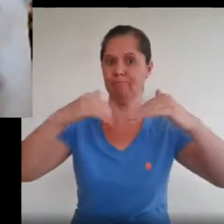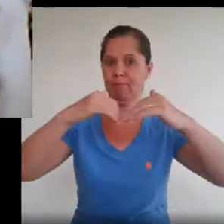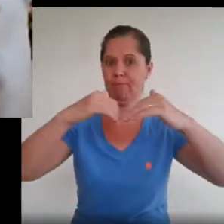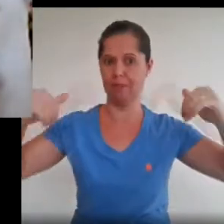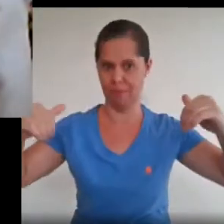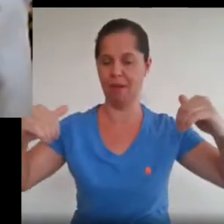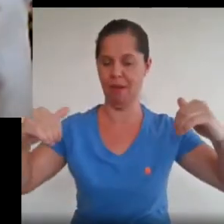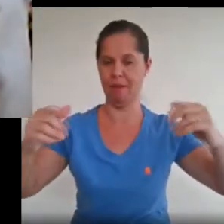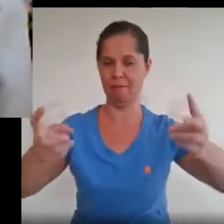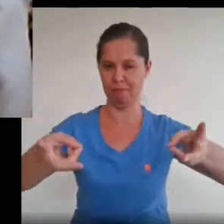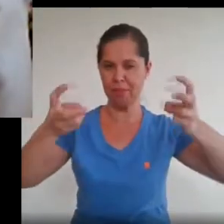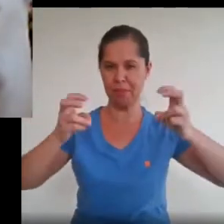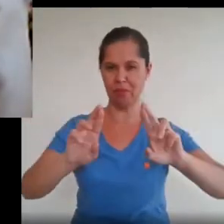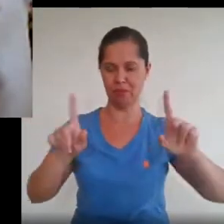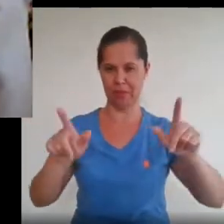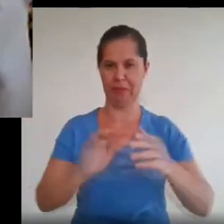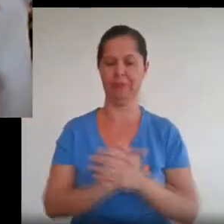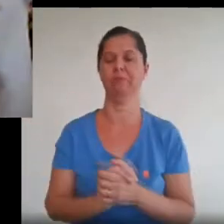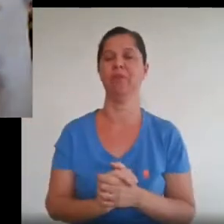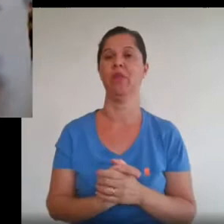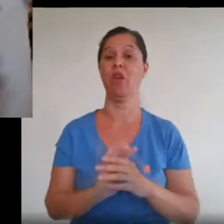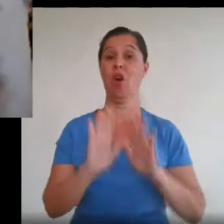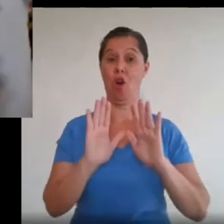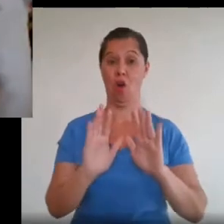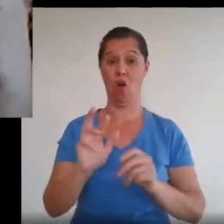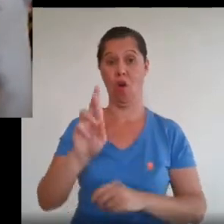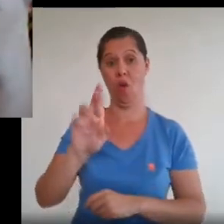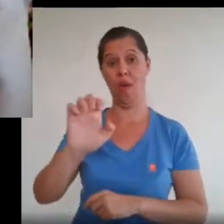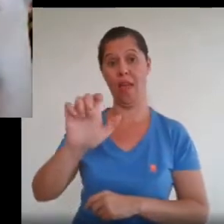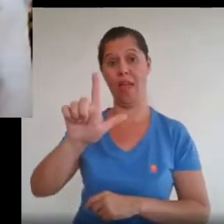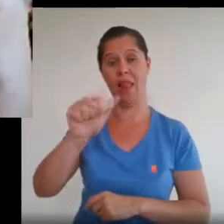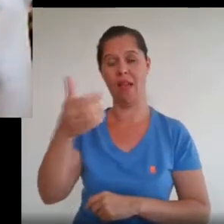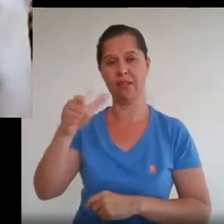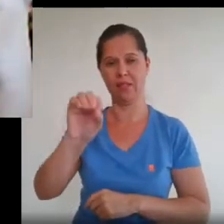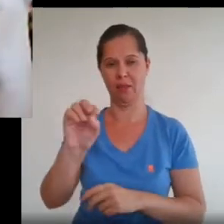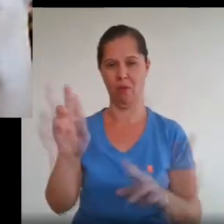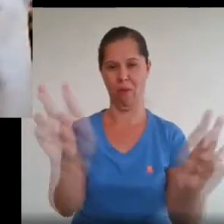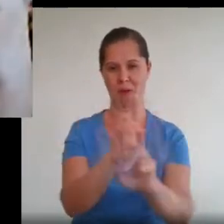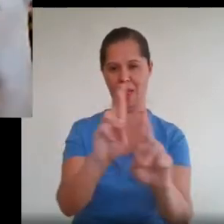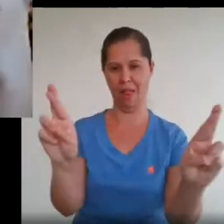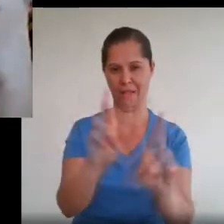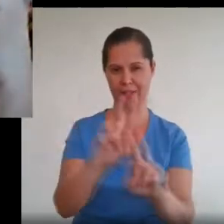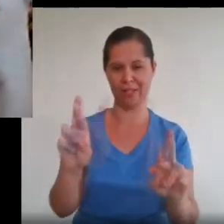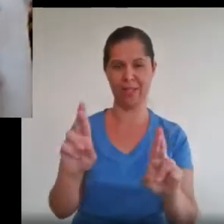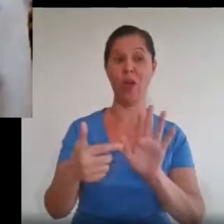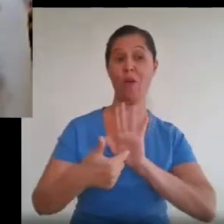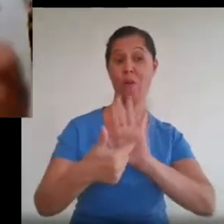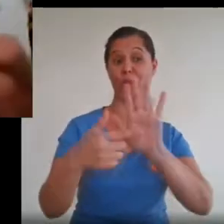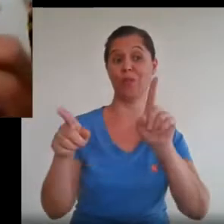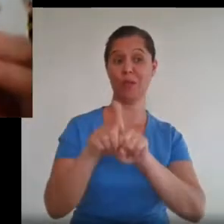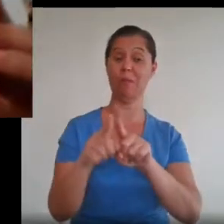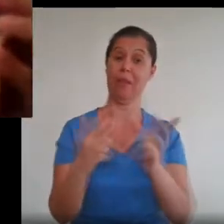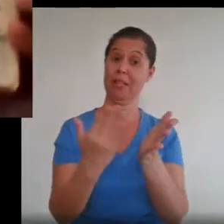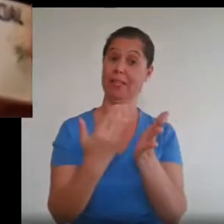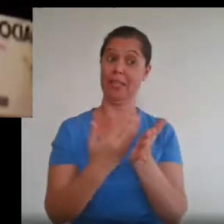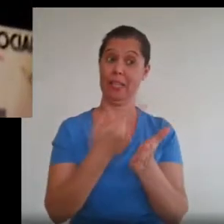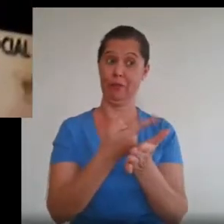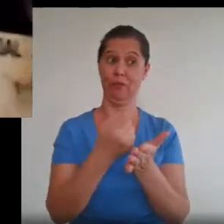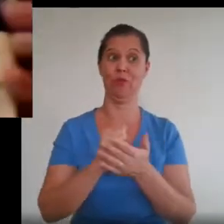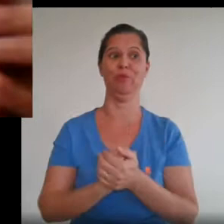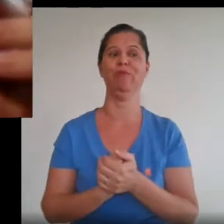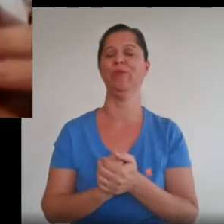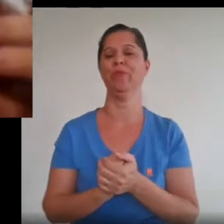falo de relação, e eu vou mostrar para